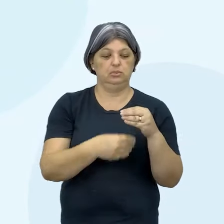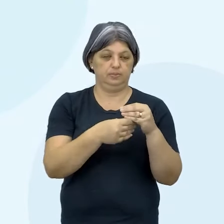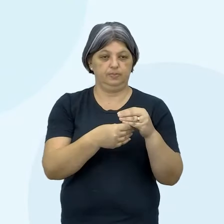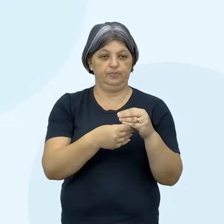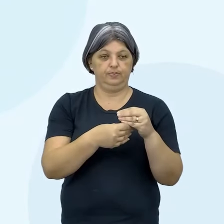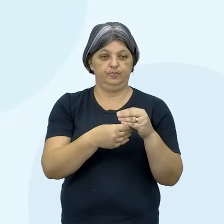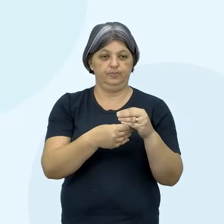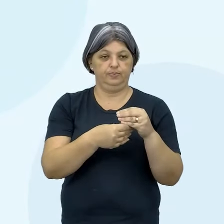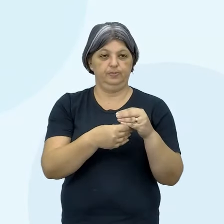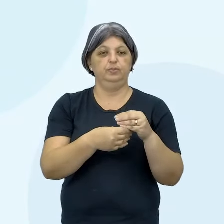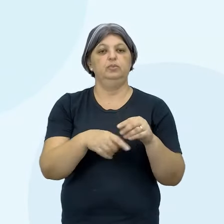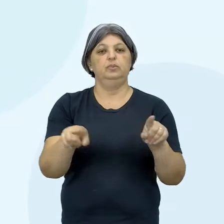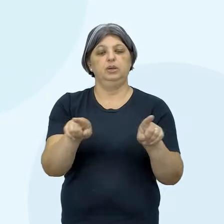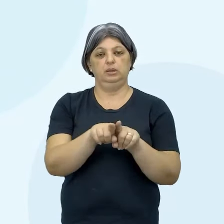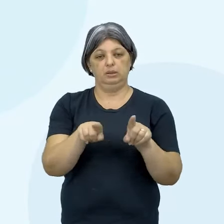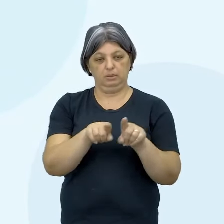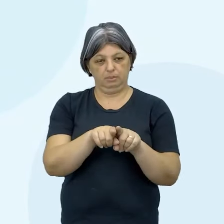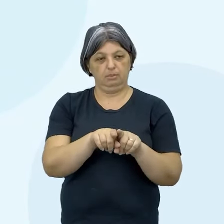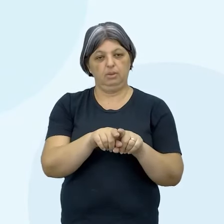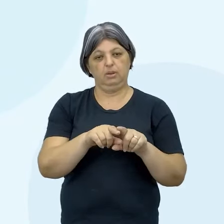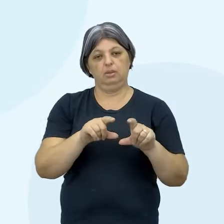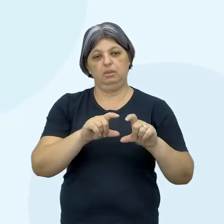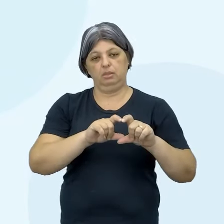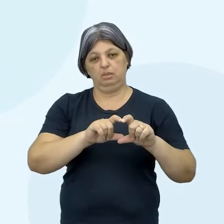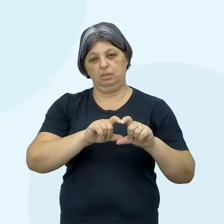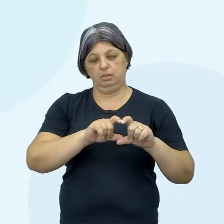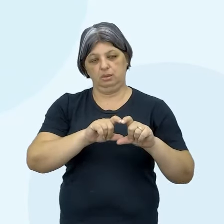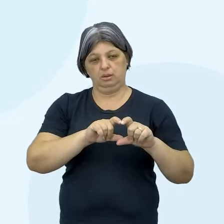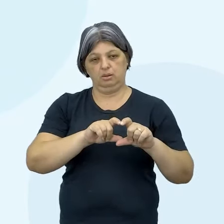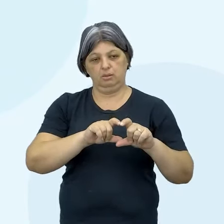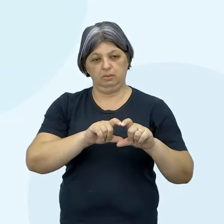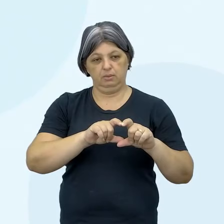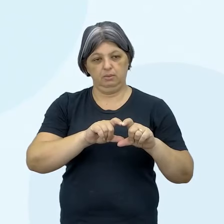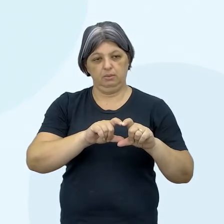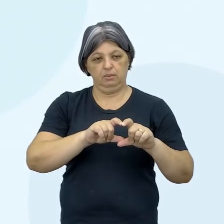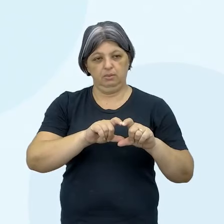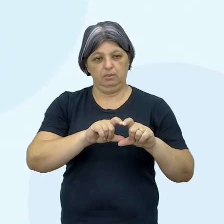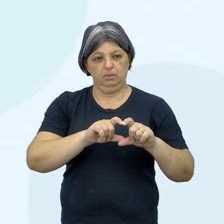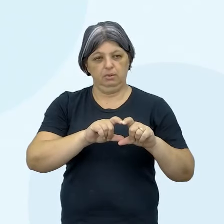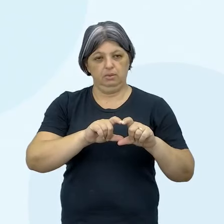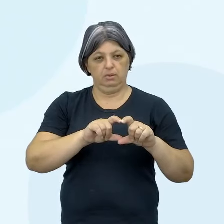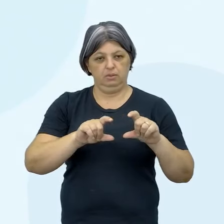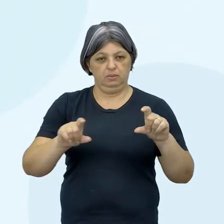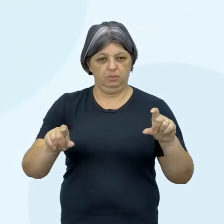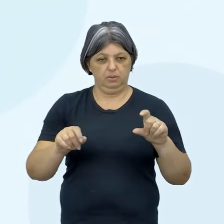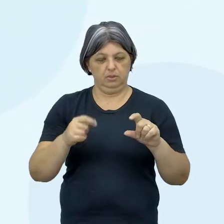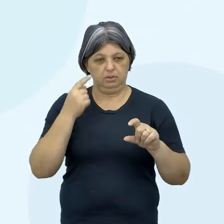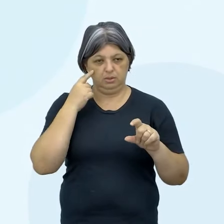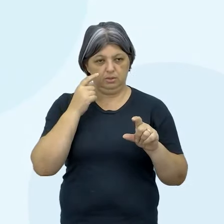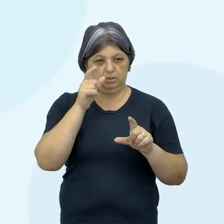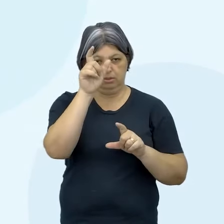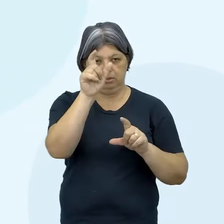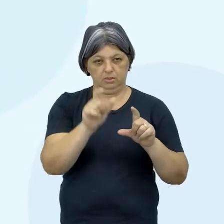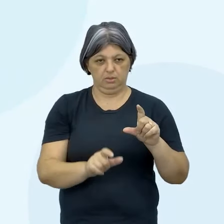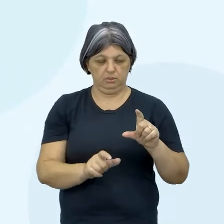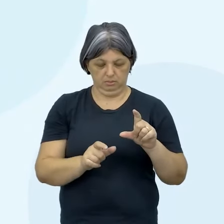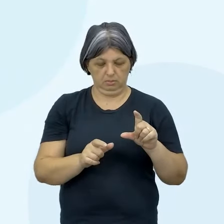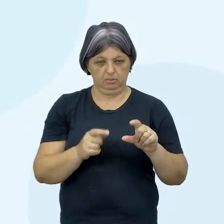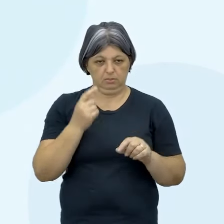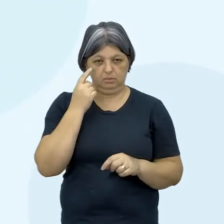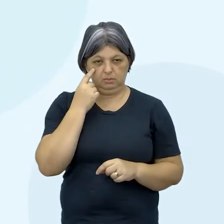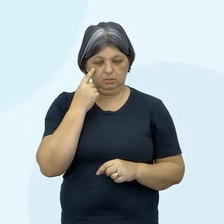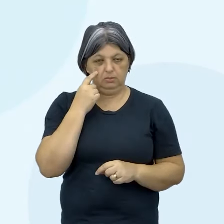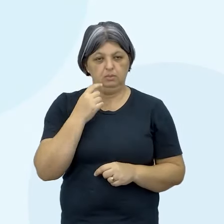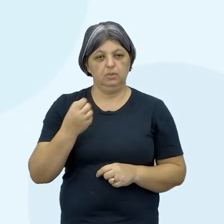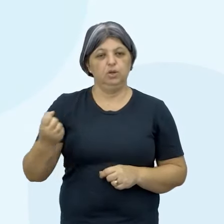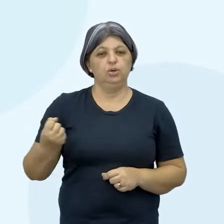na vertical, tá? Aí, produção, por favor, para deixar claro isso para os professores,